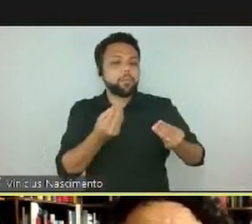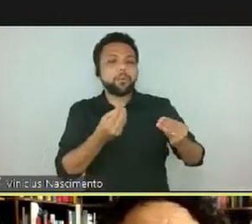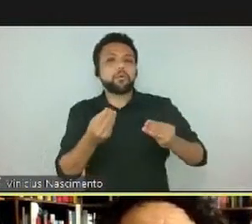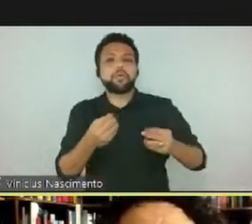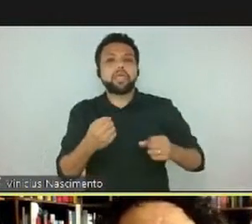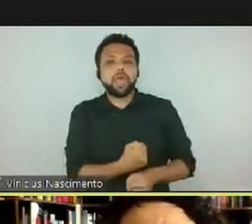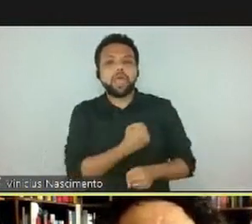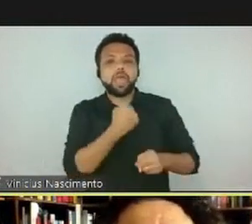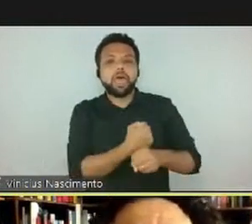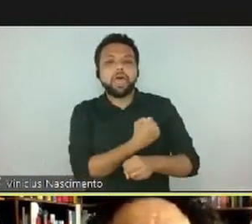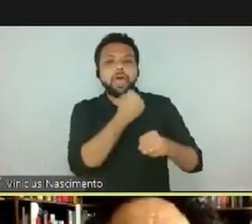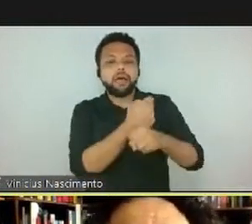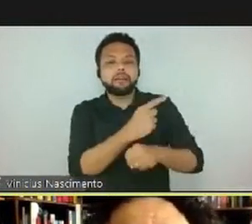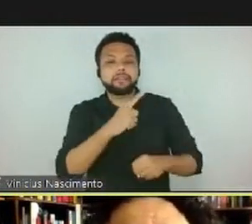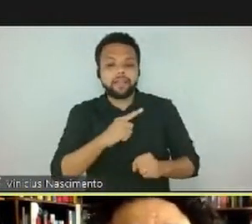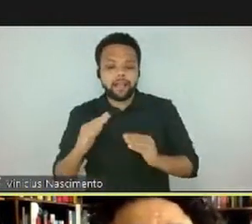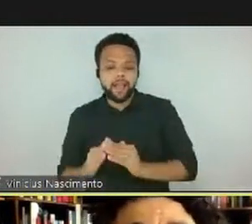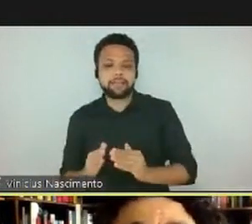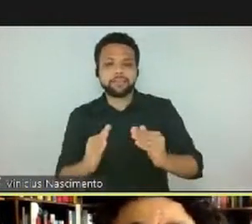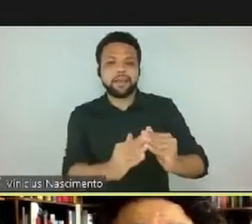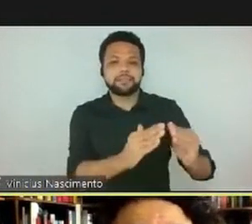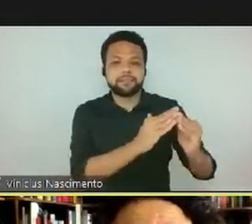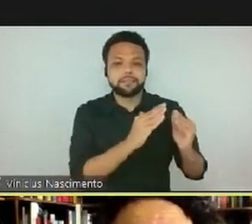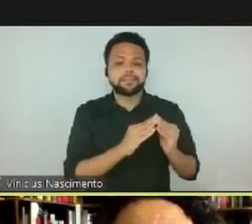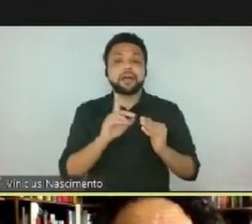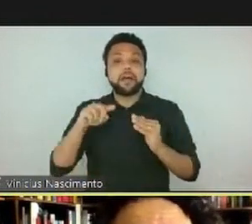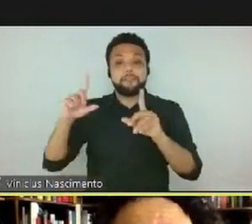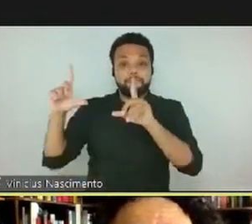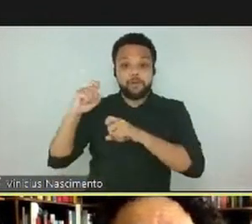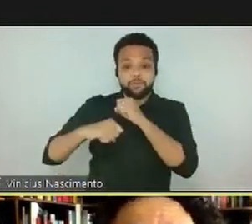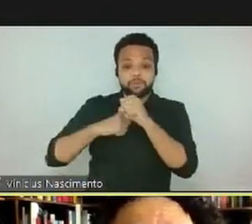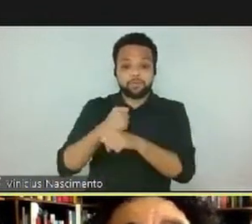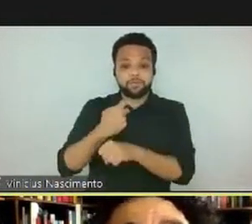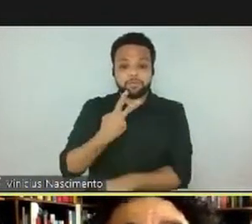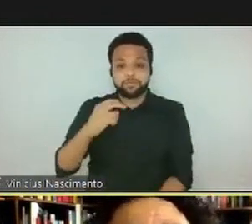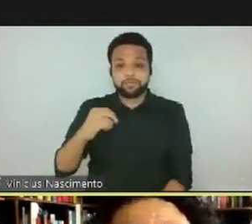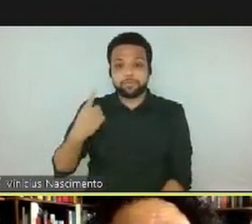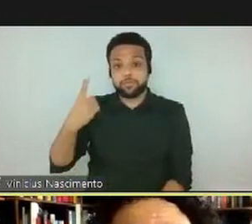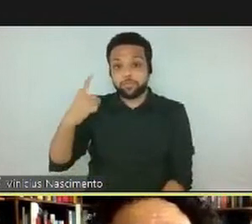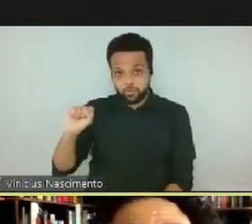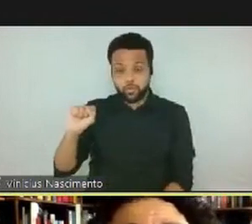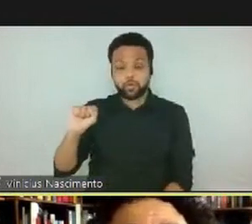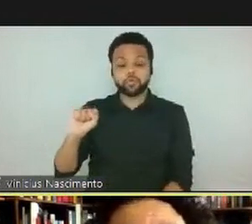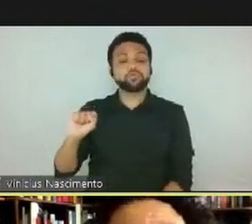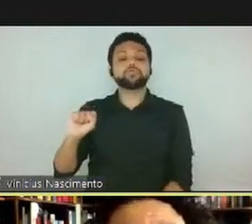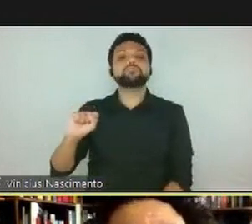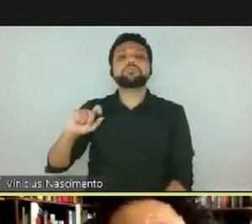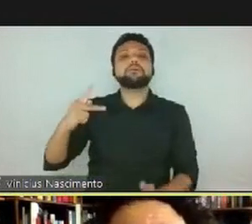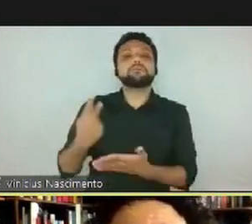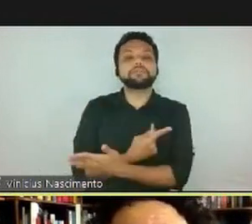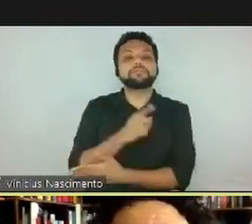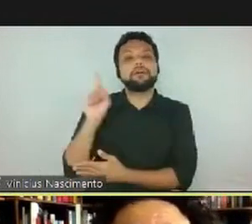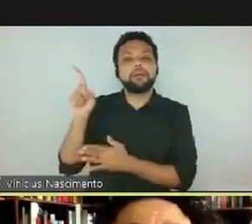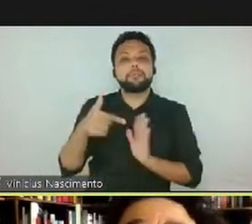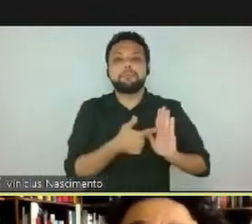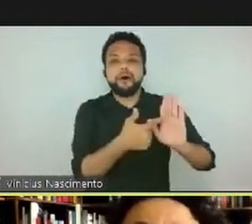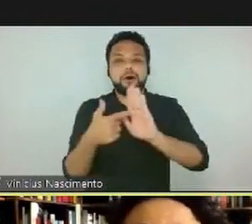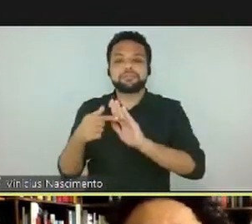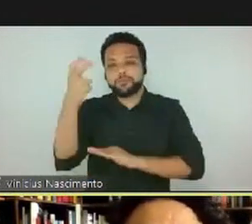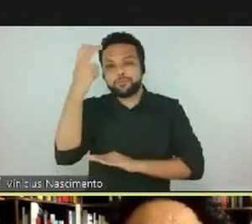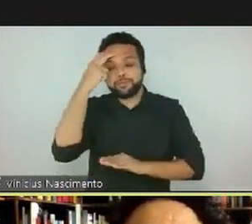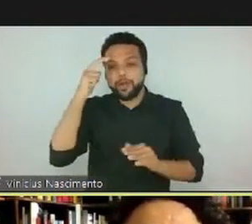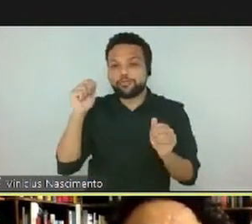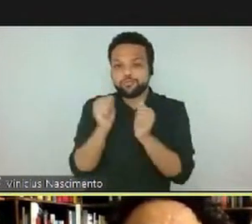todo. É uma foto de 2018, de uma mostra cultural que nós realizamos com os moradores e com